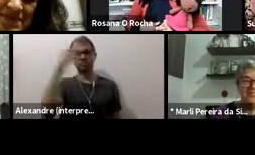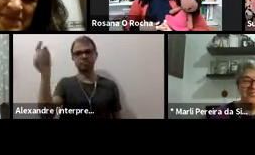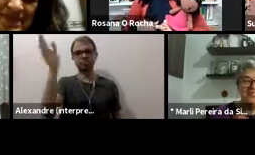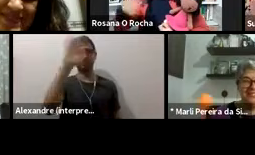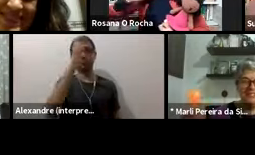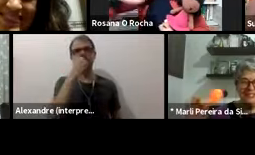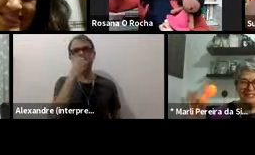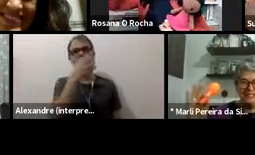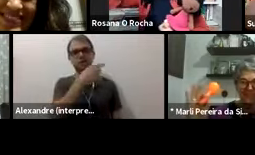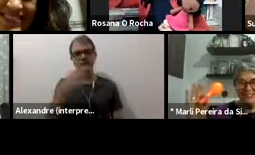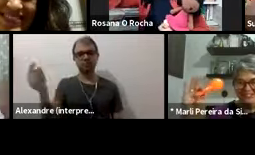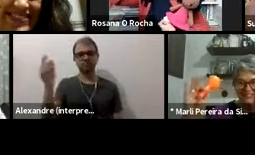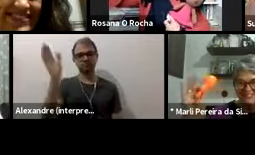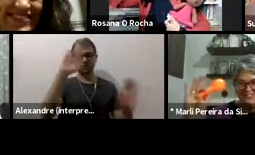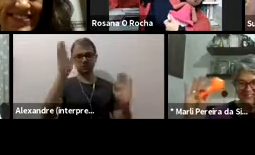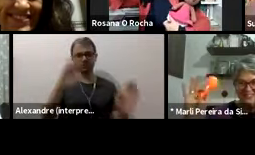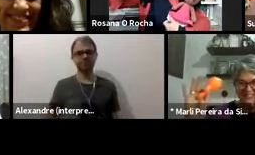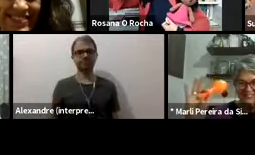semana. Tchau, tchau.